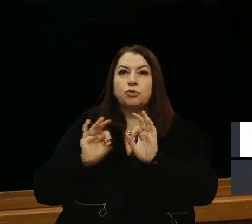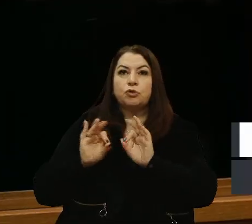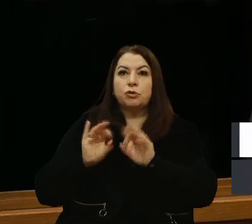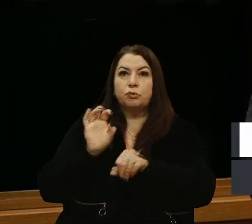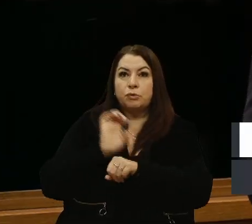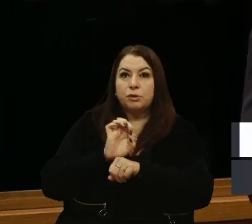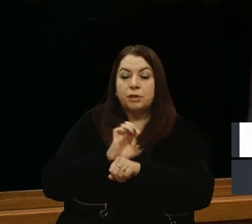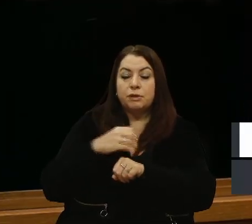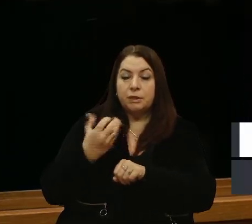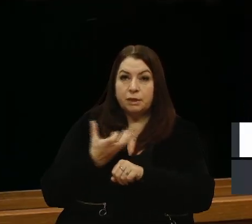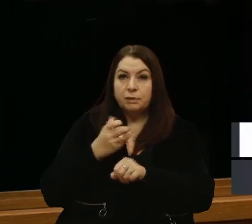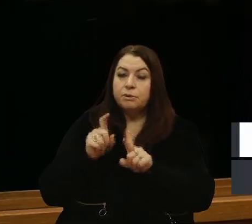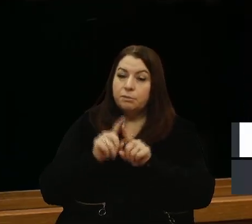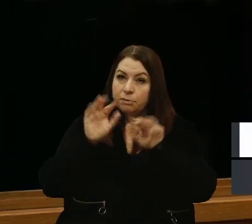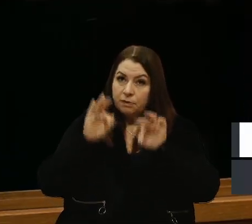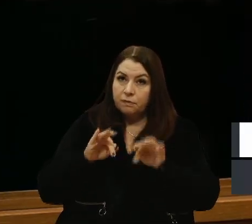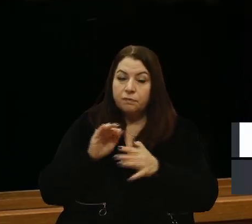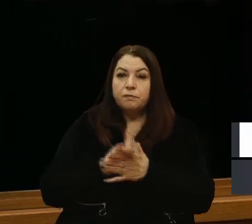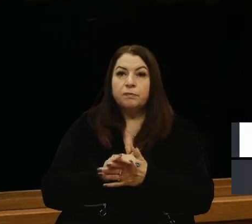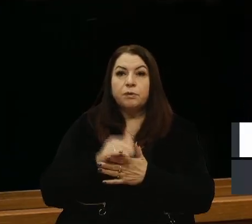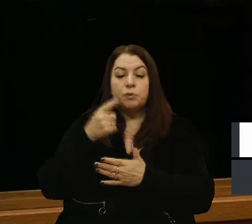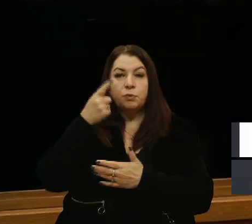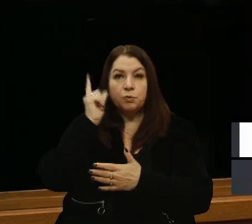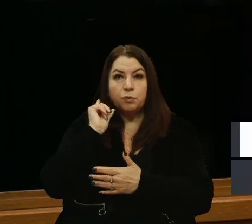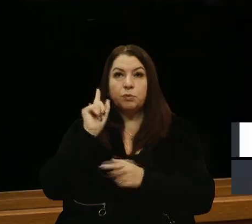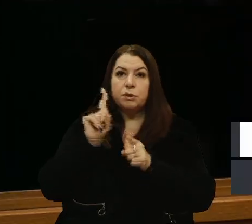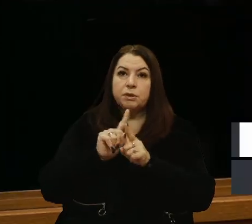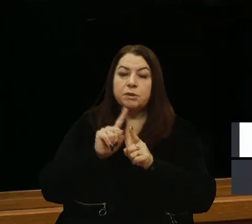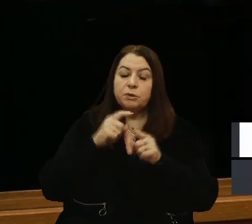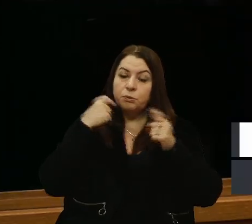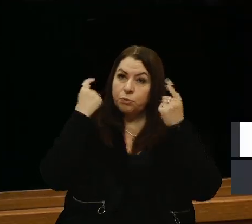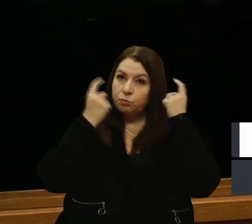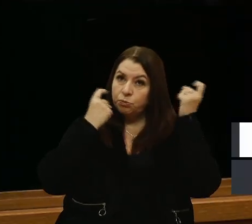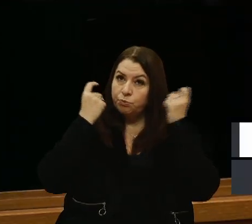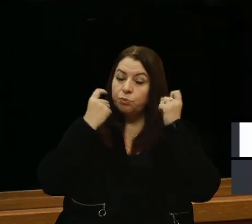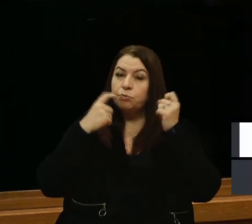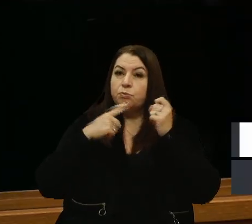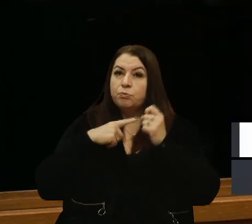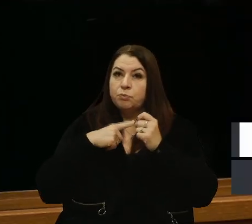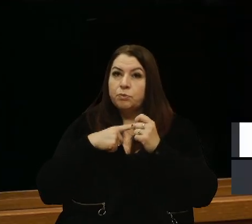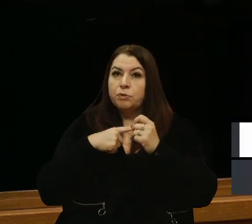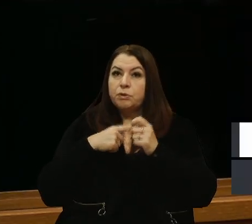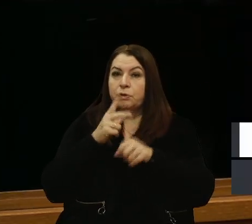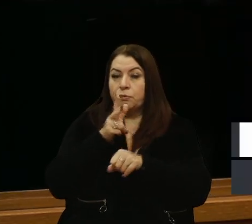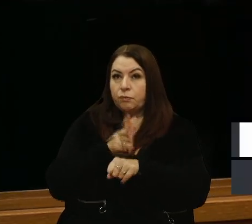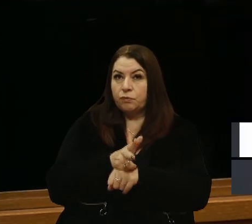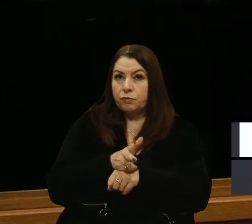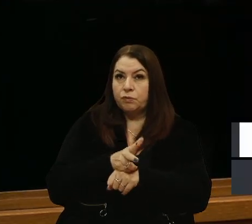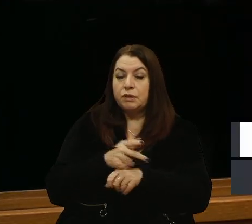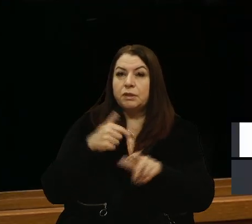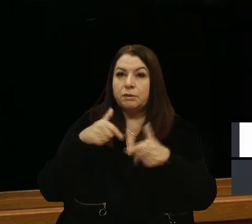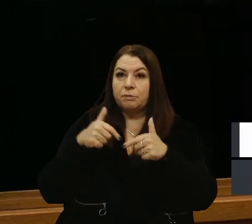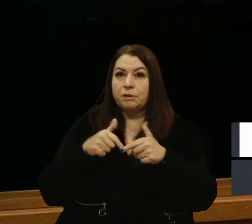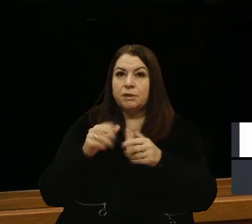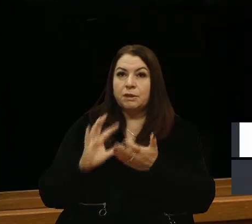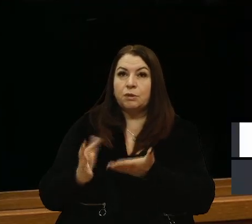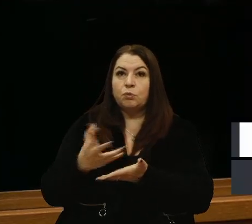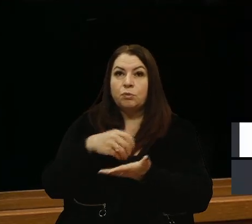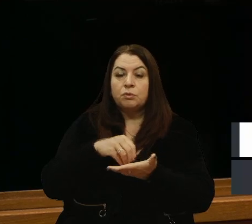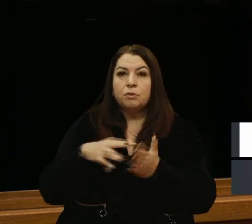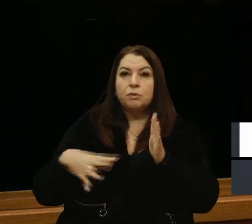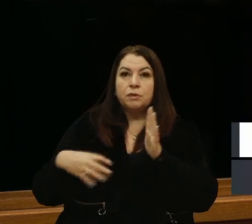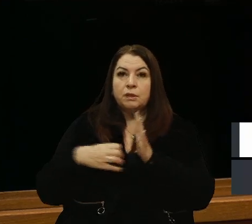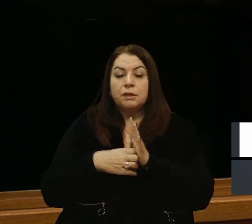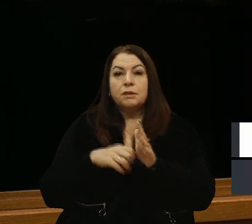que nós queremos. E também, para finalizar, senhor presidente, ontem, com preocupação, recebi o vídeo da trabalhadora da Codeca que se